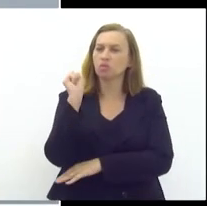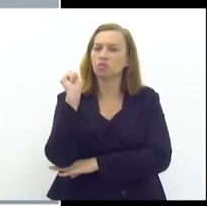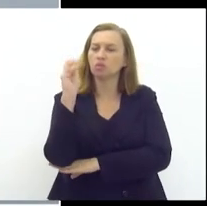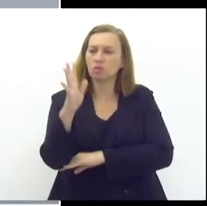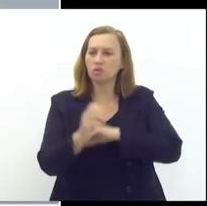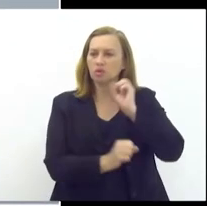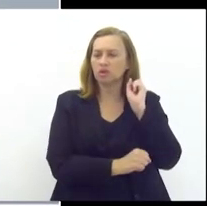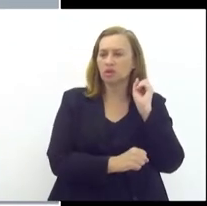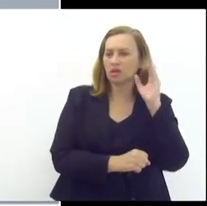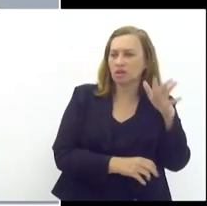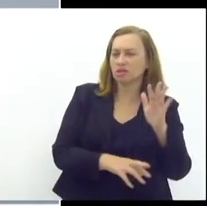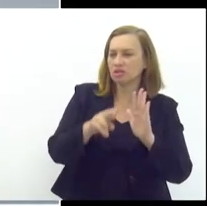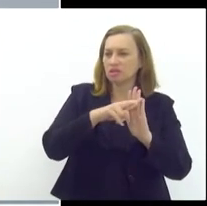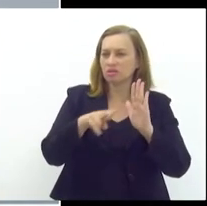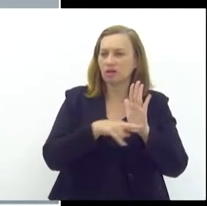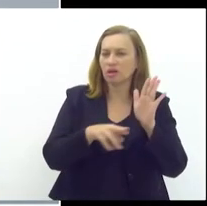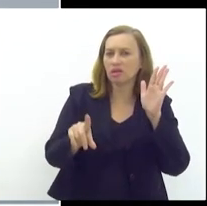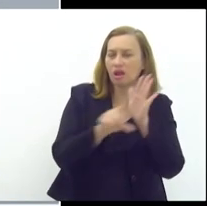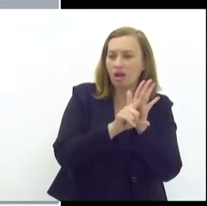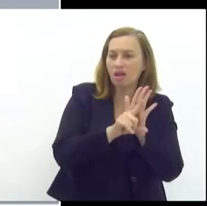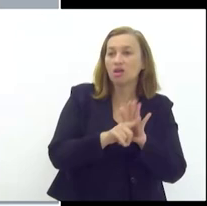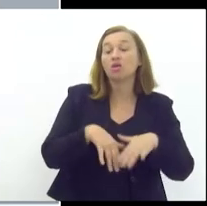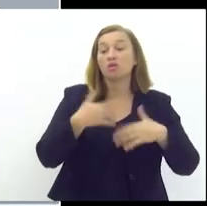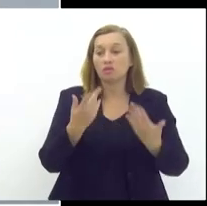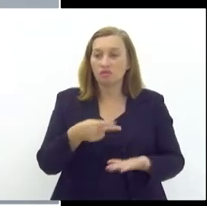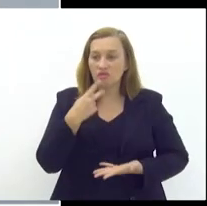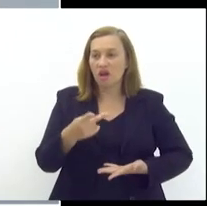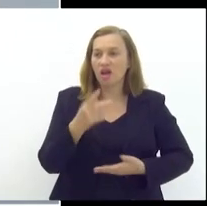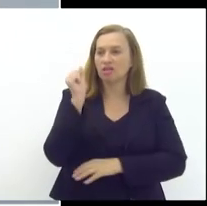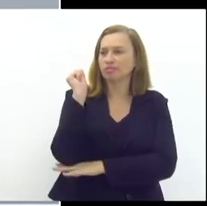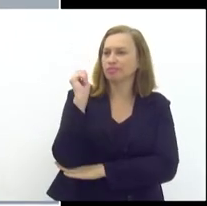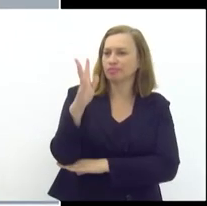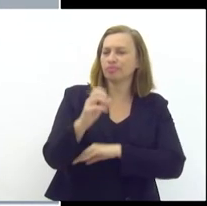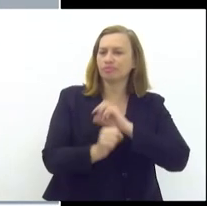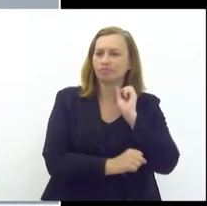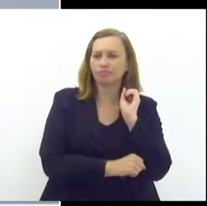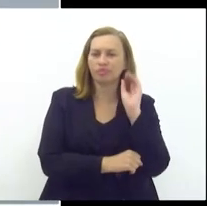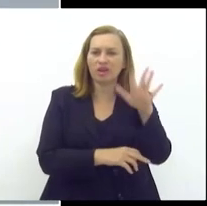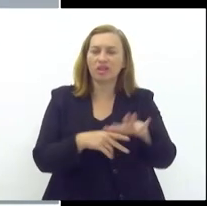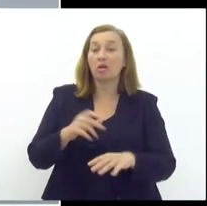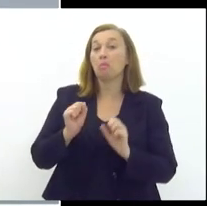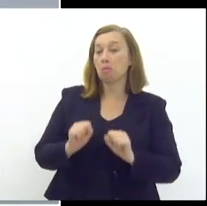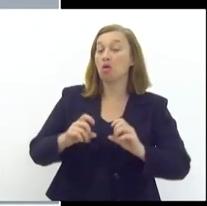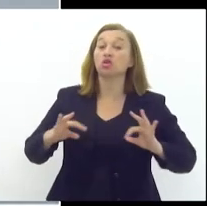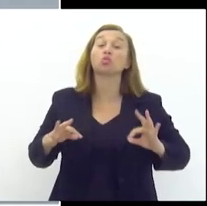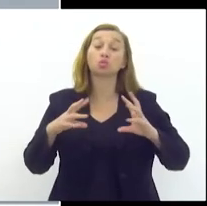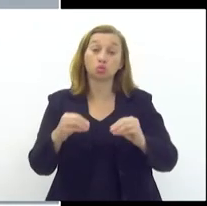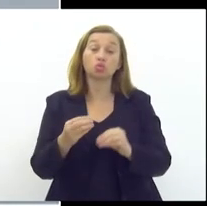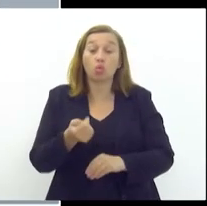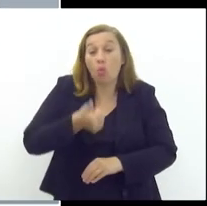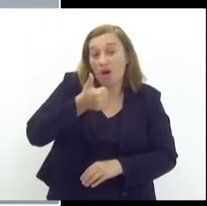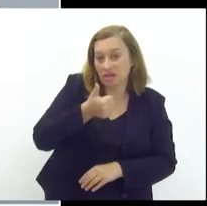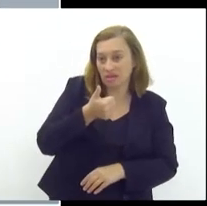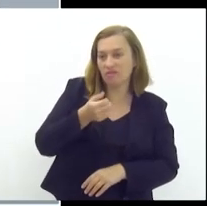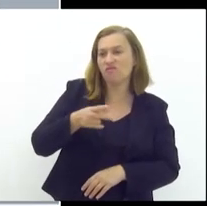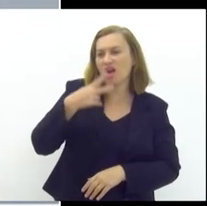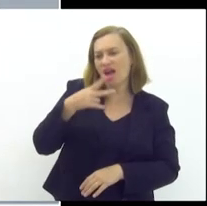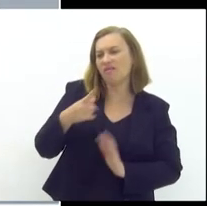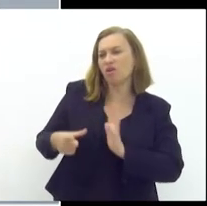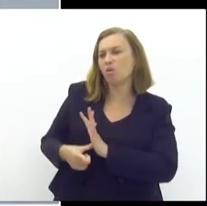da lei bom quando bota aí meio ambiente pode quase tudo né falávamos ainda pouco